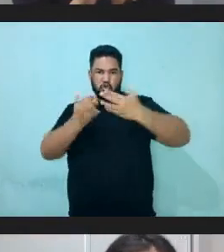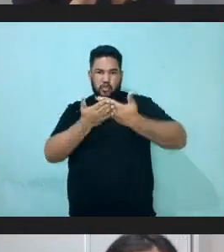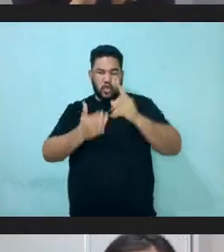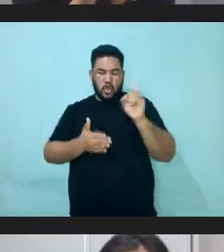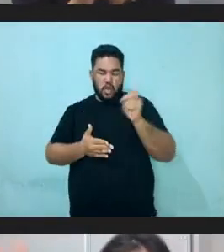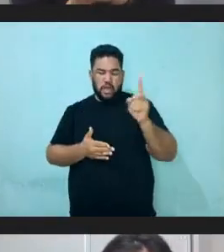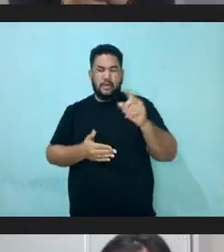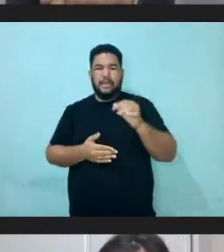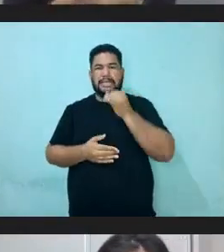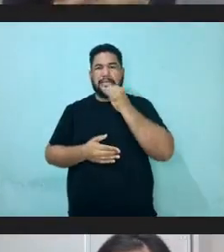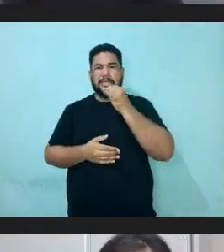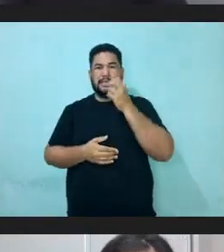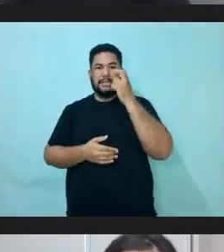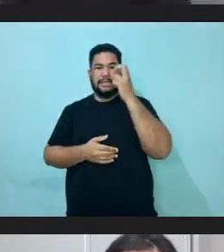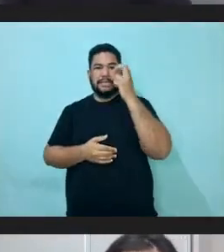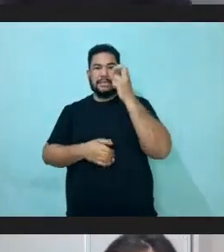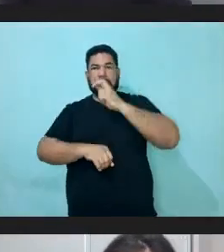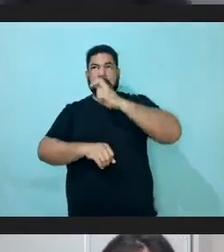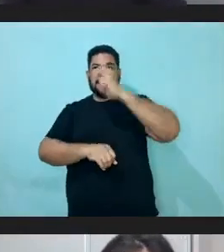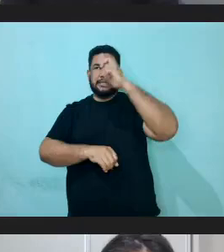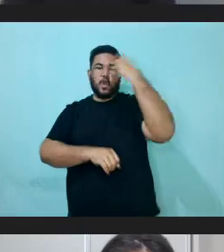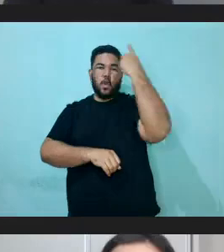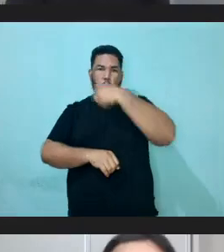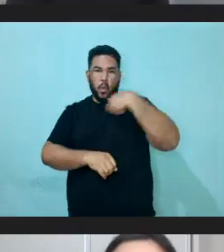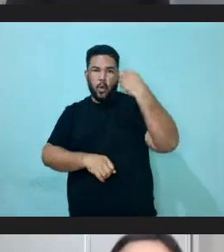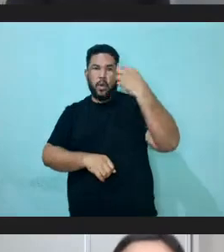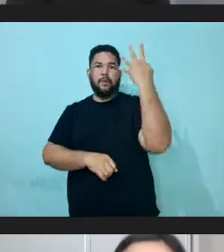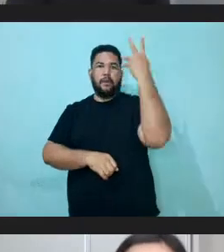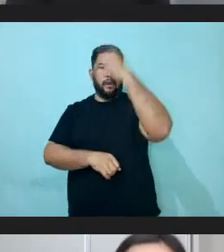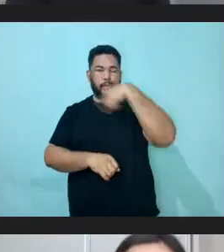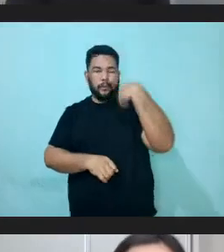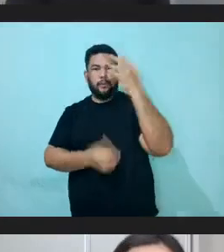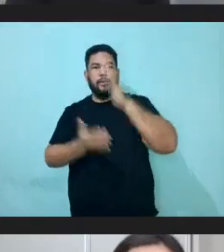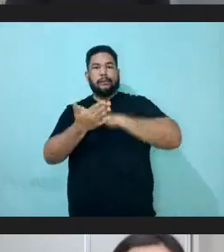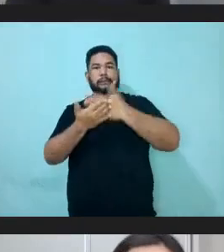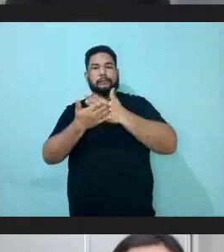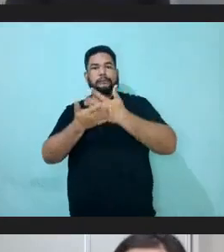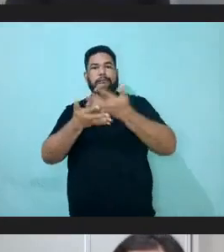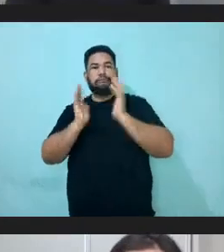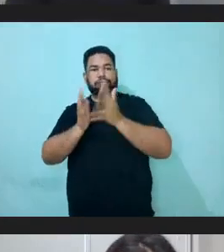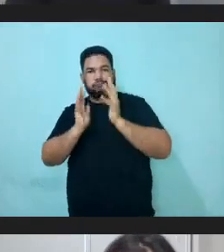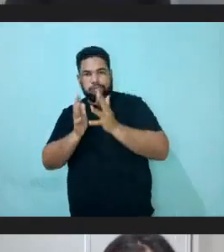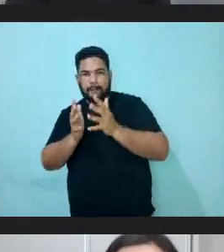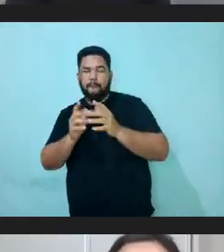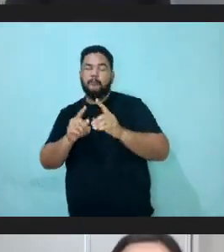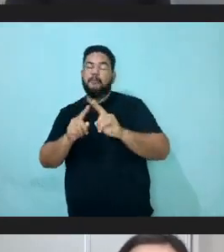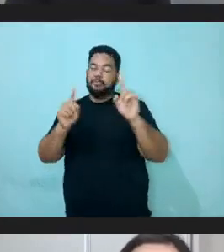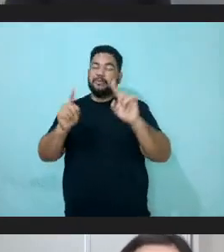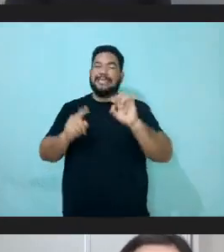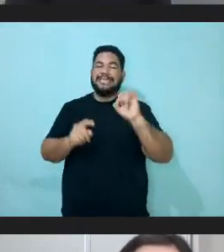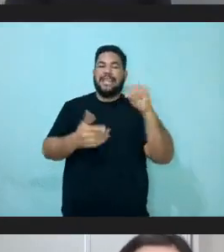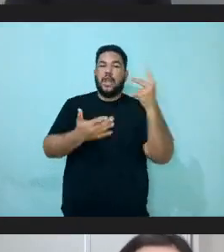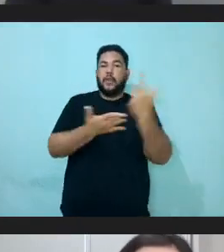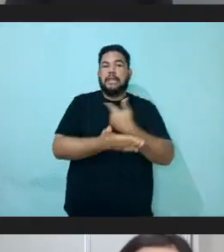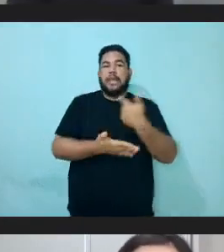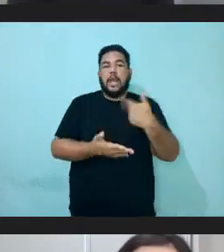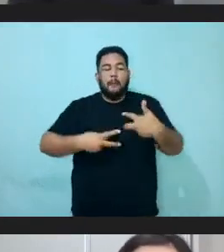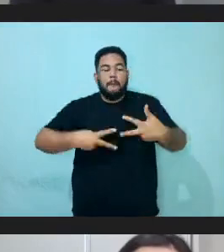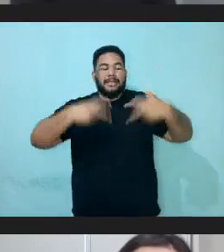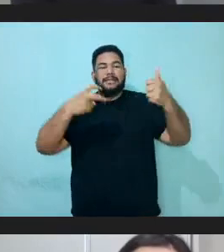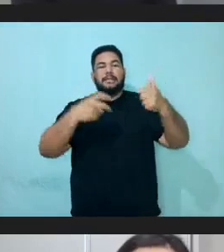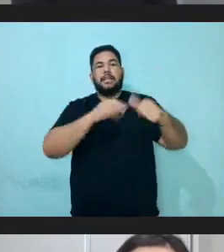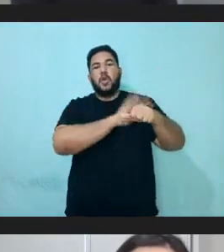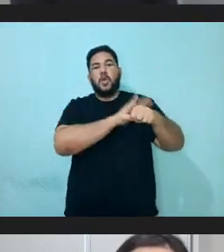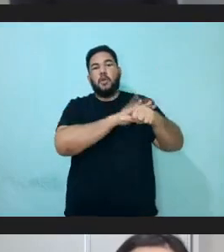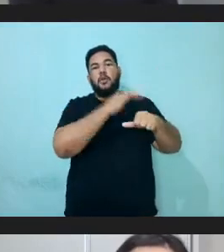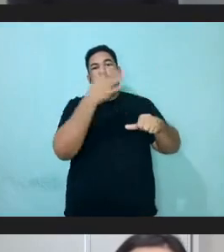5, 4 horas seguidas, não é mais o que acontece comigo, mas quando acontece, eu percebo essa dor de novo, e a gente